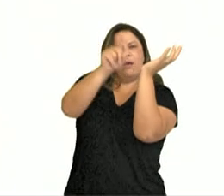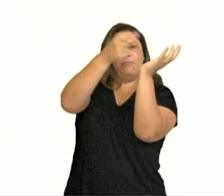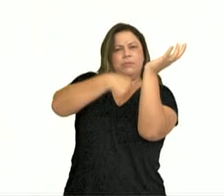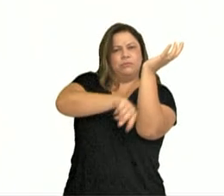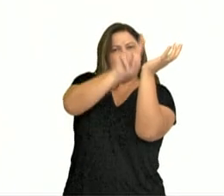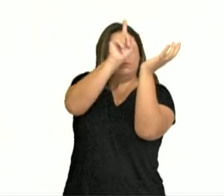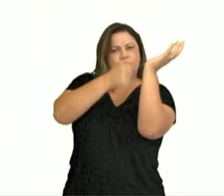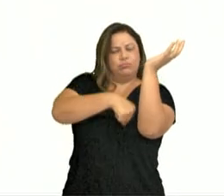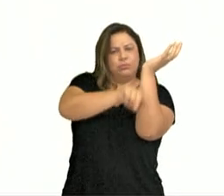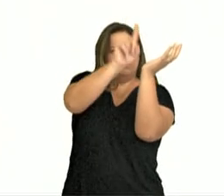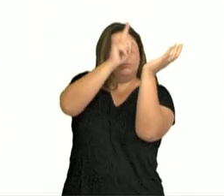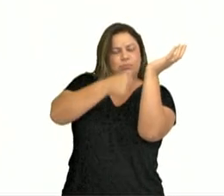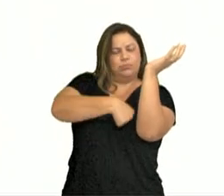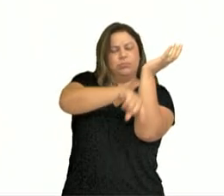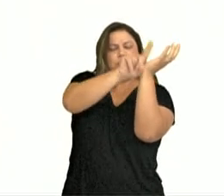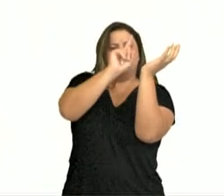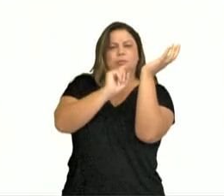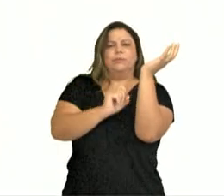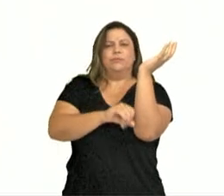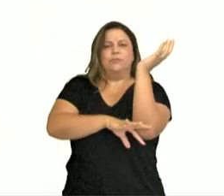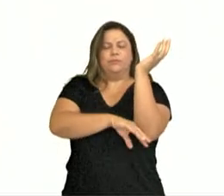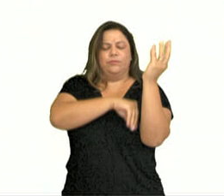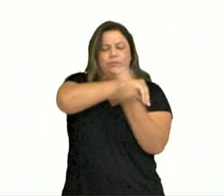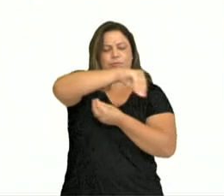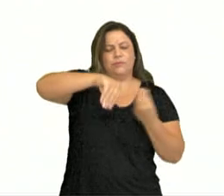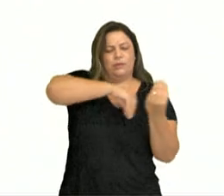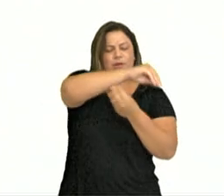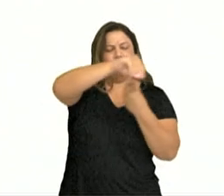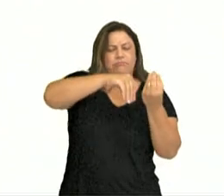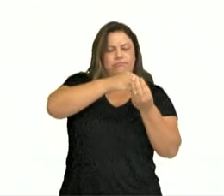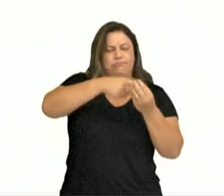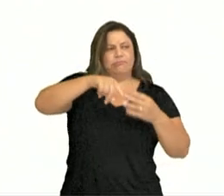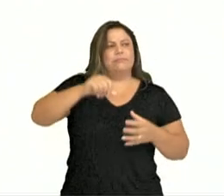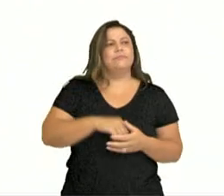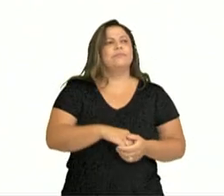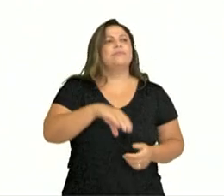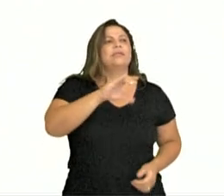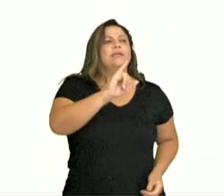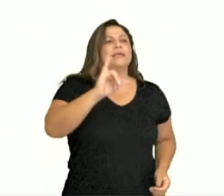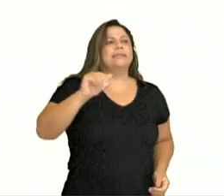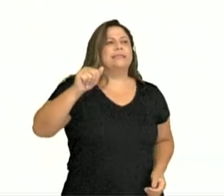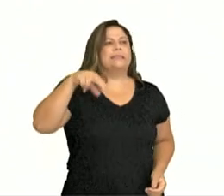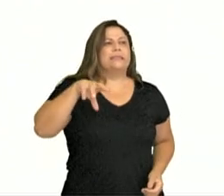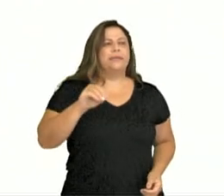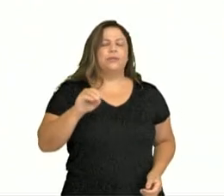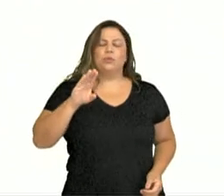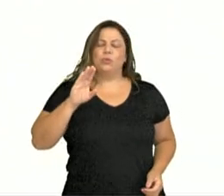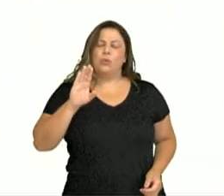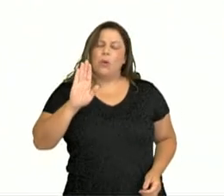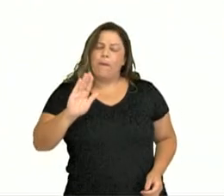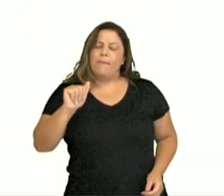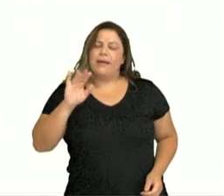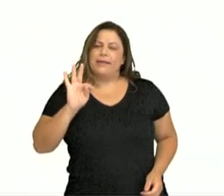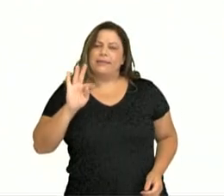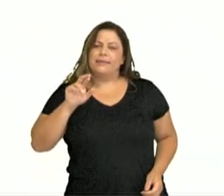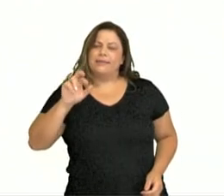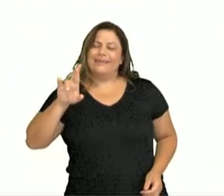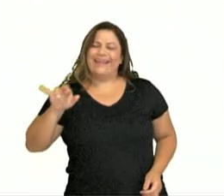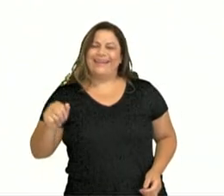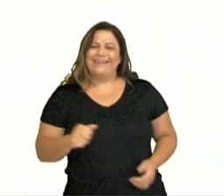são chamadas de algas azuis ou algas azuis esverdeadas, elas captam a energia luminosa vinda do